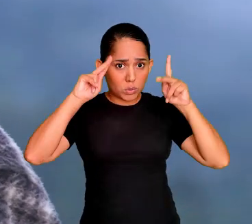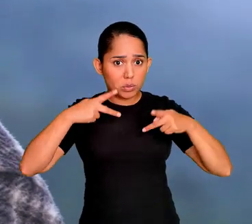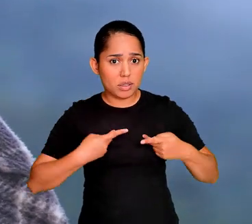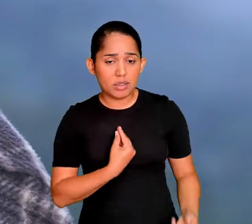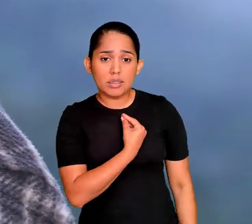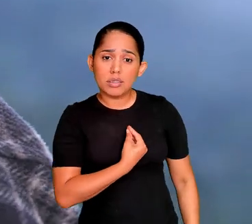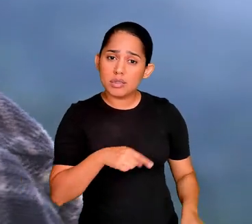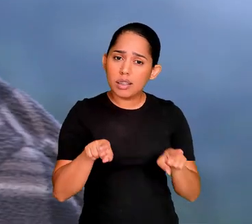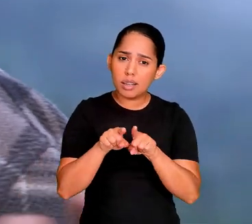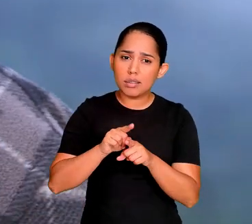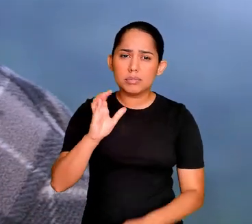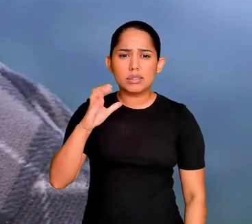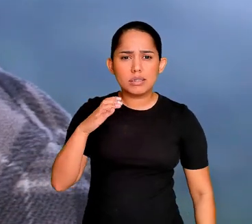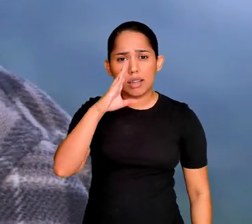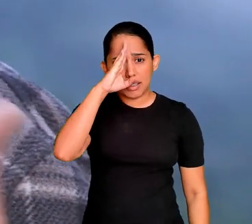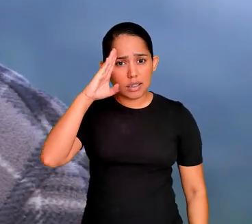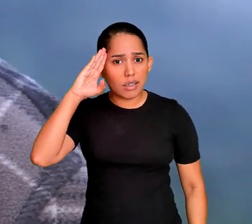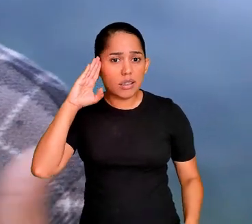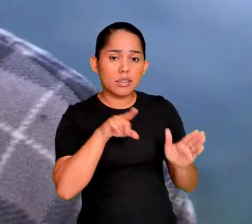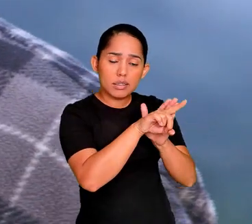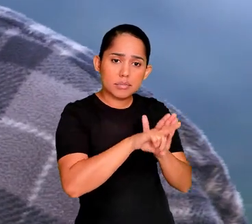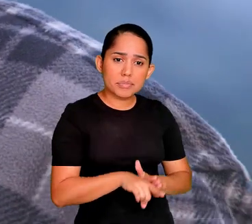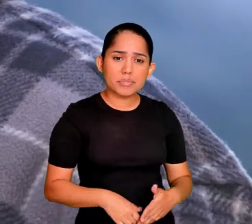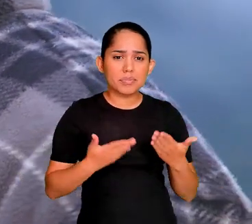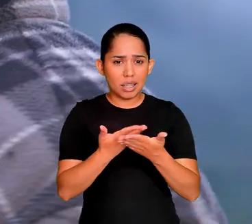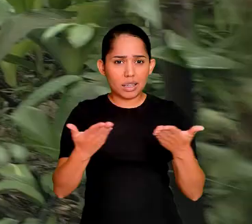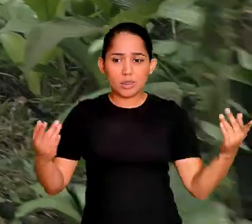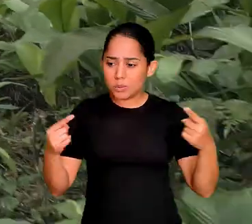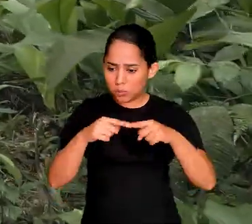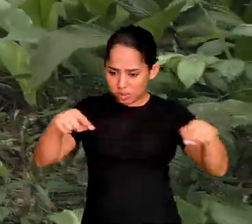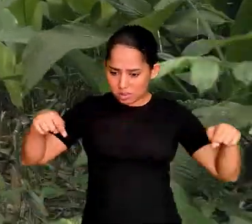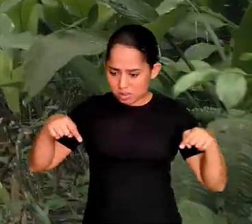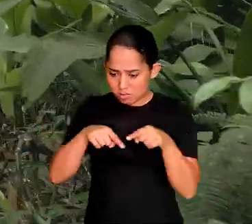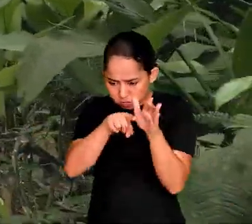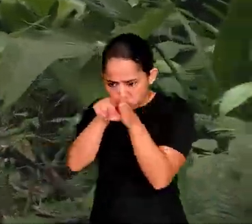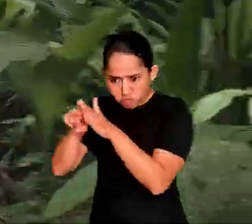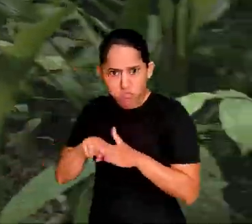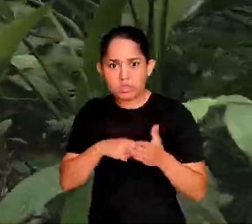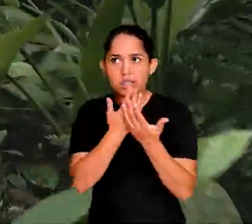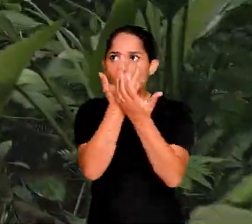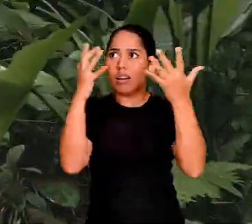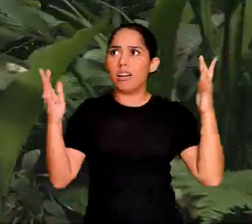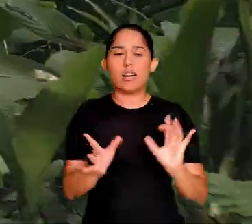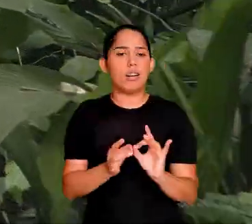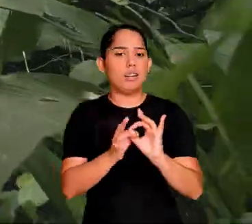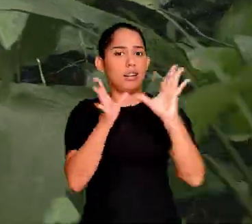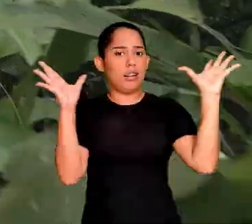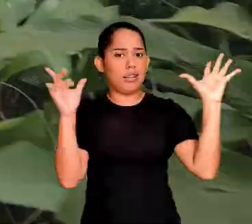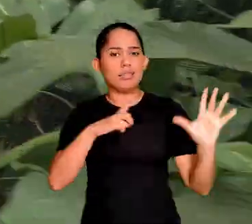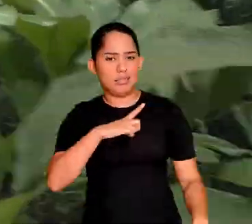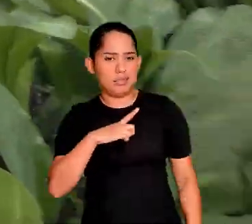vida do ser humano, a vida da ciência, da academia, da pesquisa. Isso é um laboratório a céu aberto. Tem muita